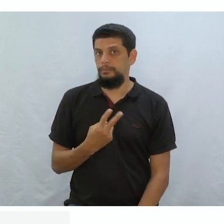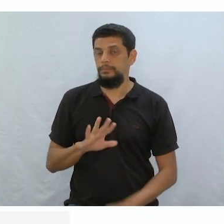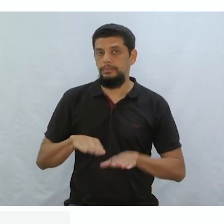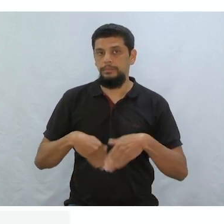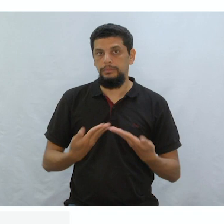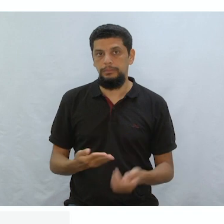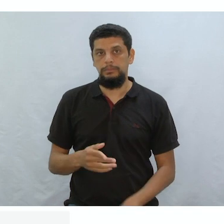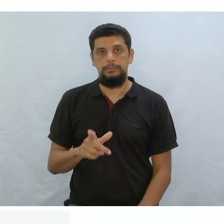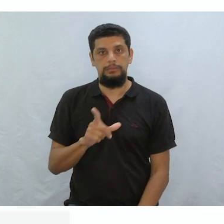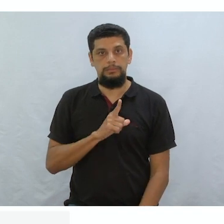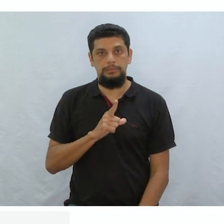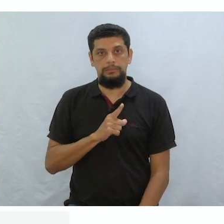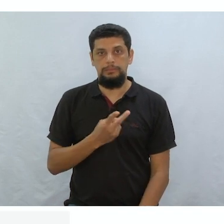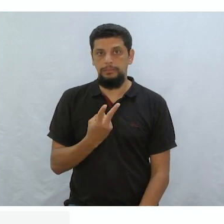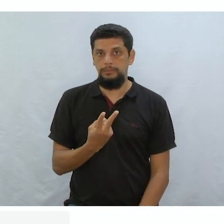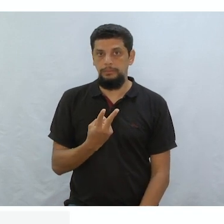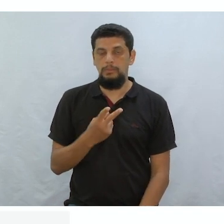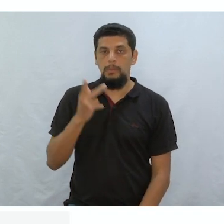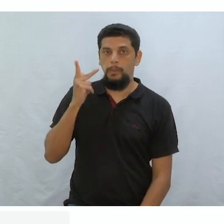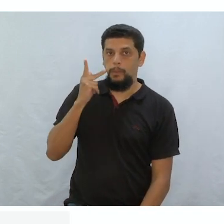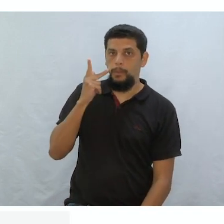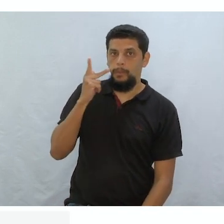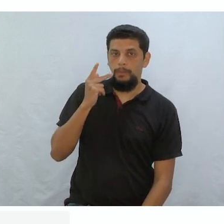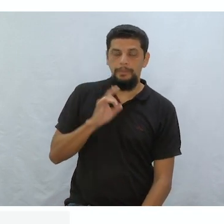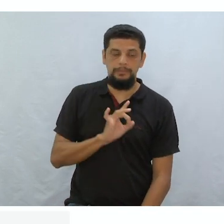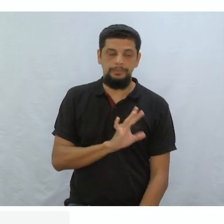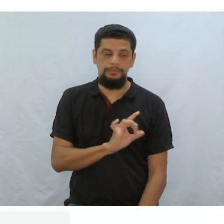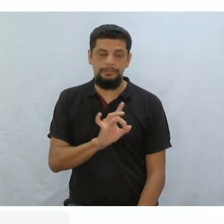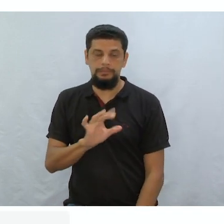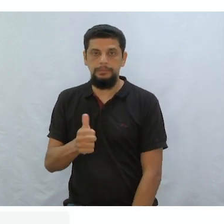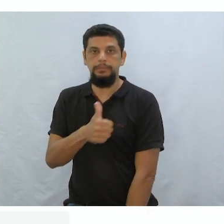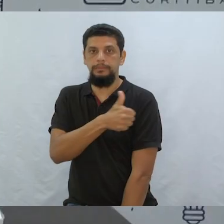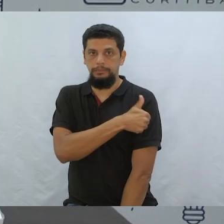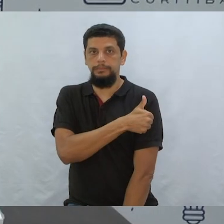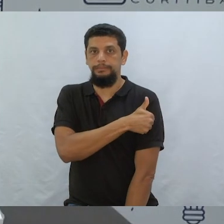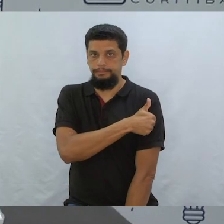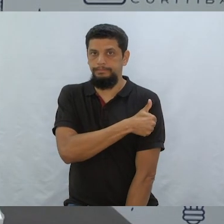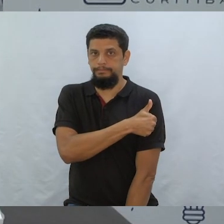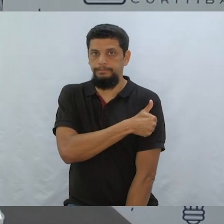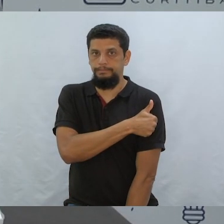2. Então, ficaram 2 balas para cada um.